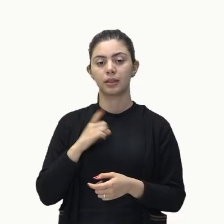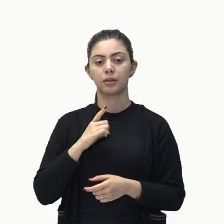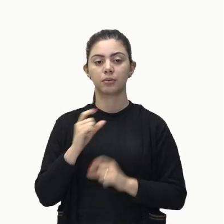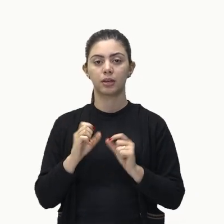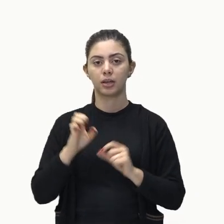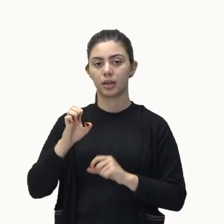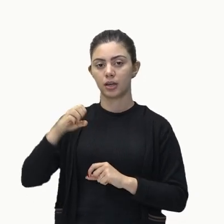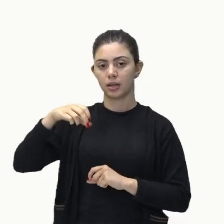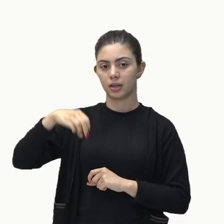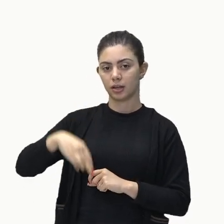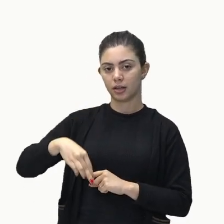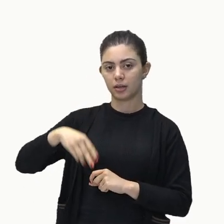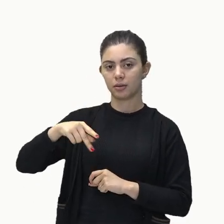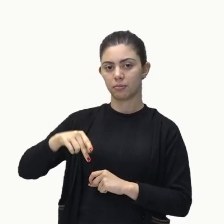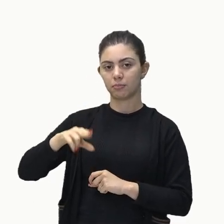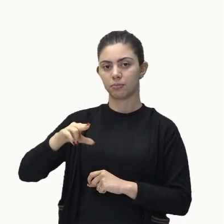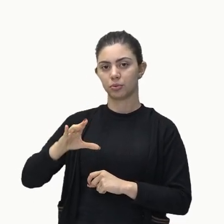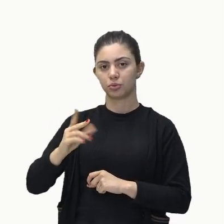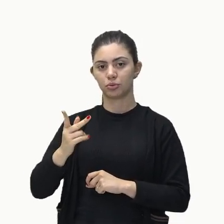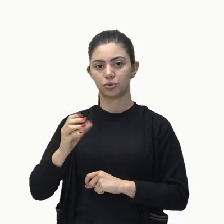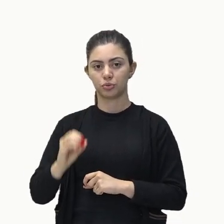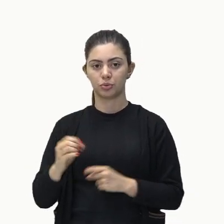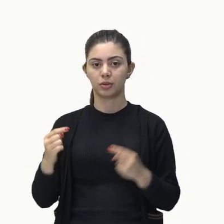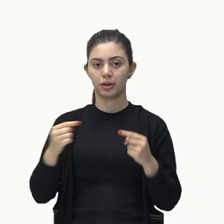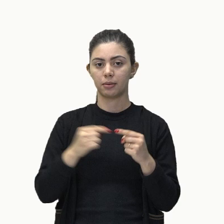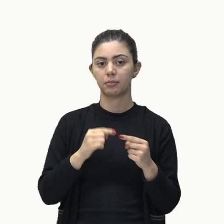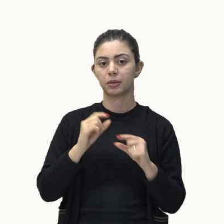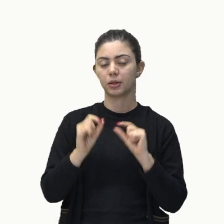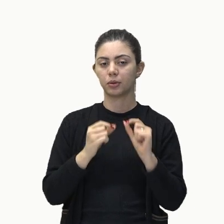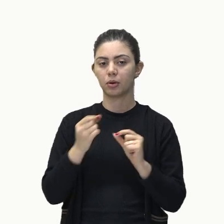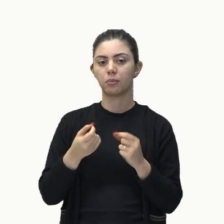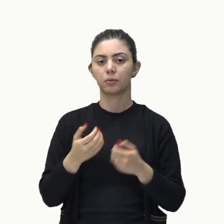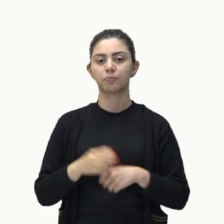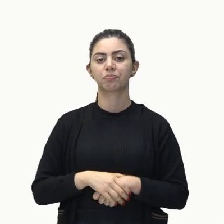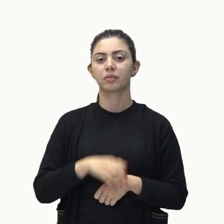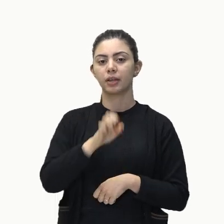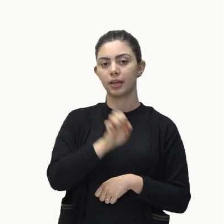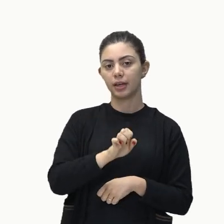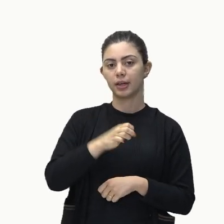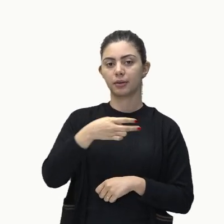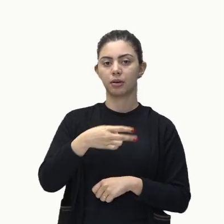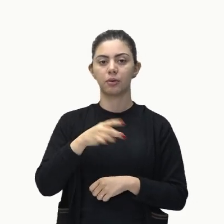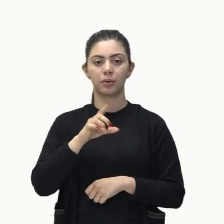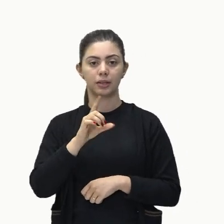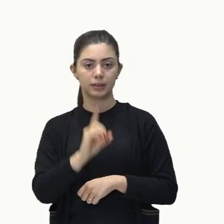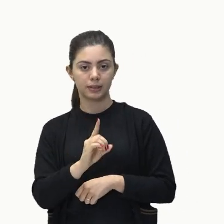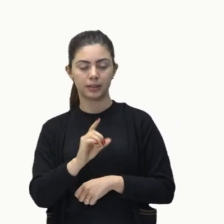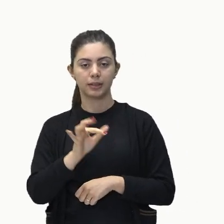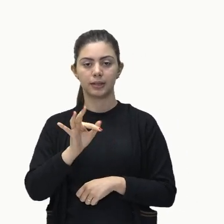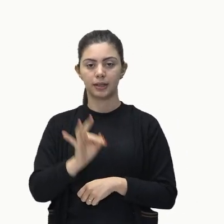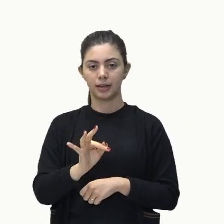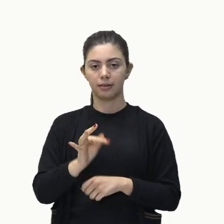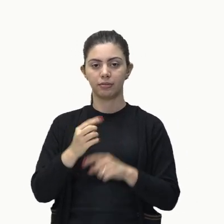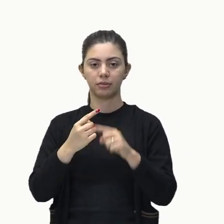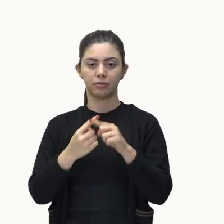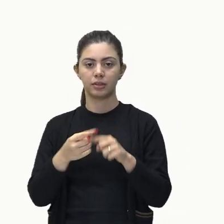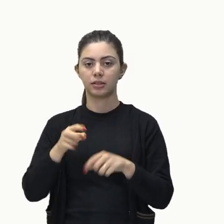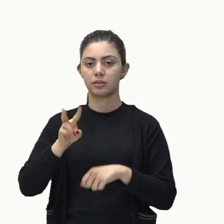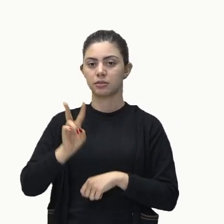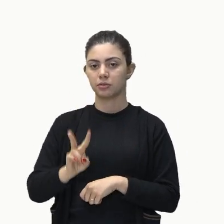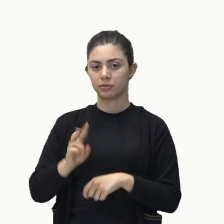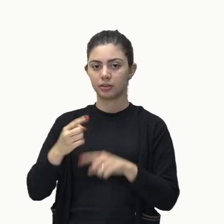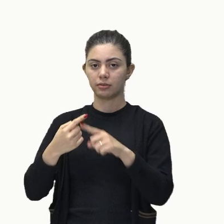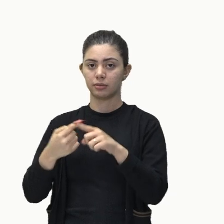densidade do fluido vezes volume de fluido deslocado